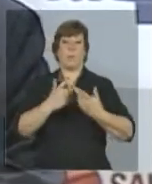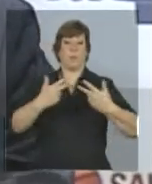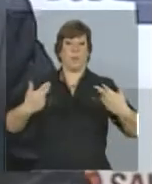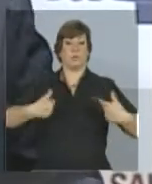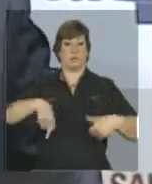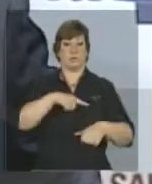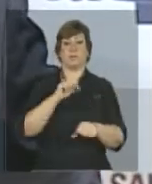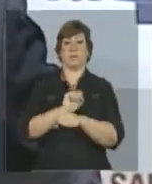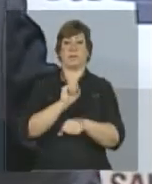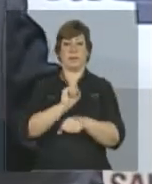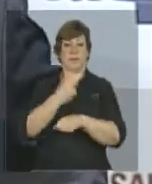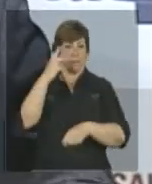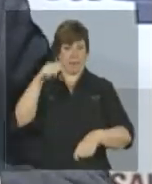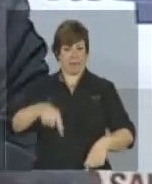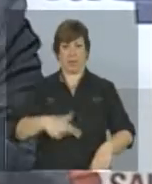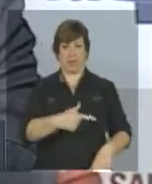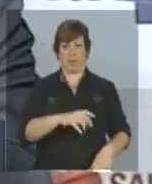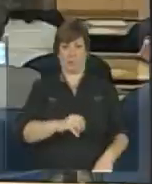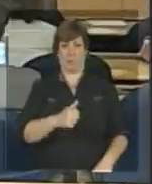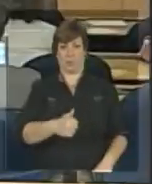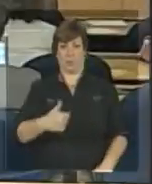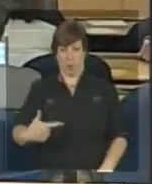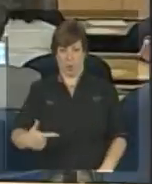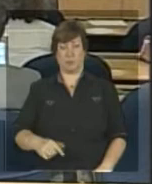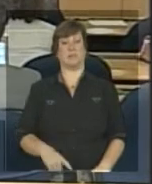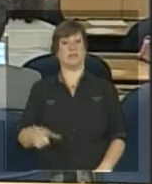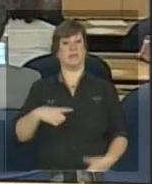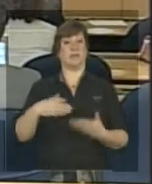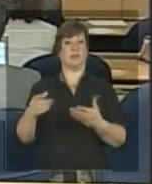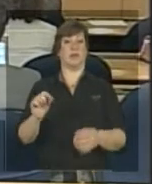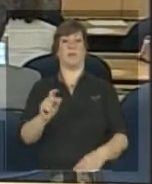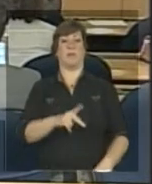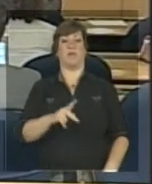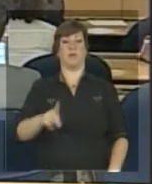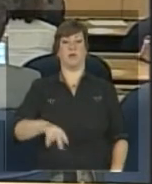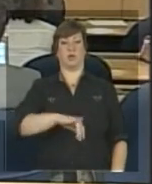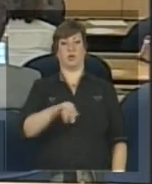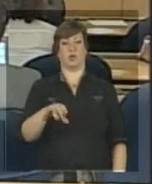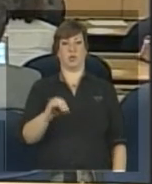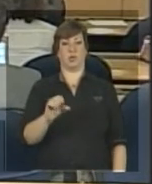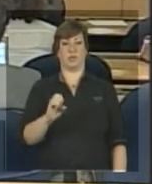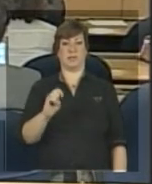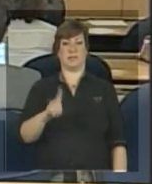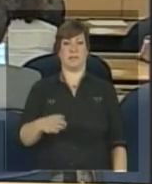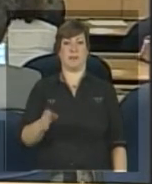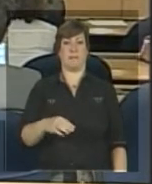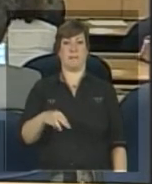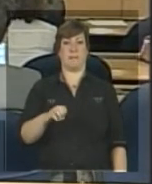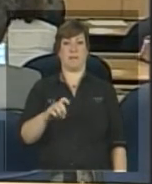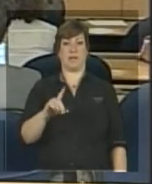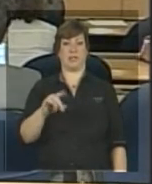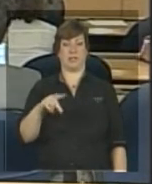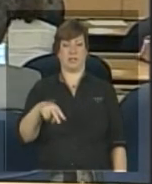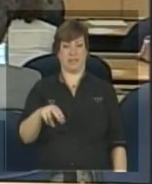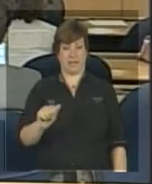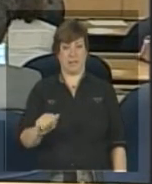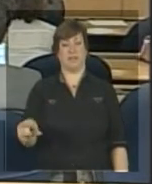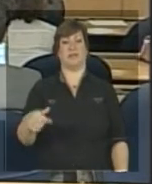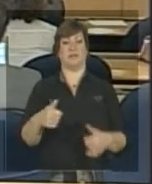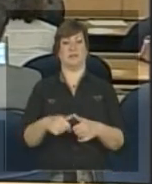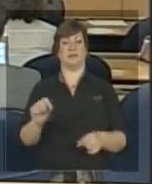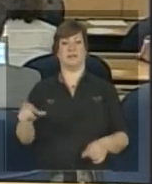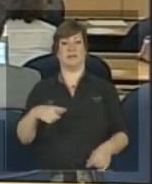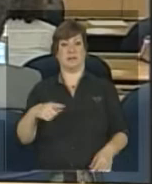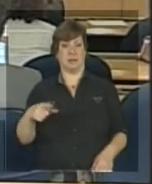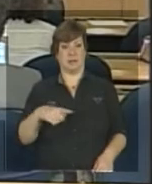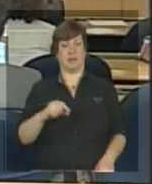aqui junto conosco o professor José Medina, que é o presidente, novo presidente da ABTO, Associação